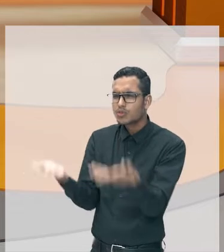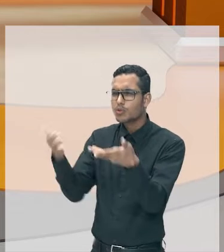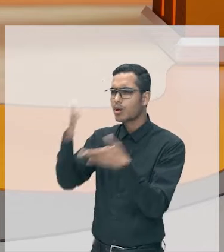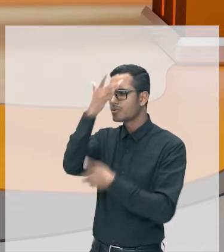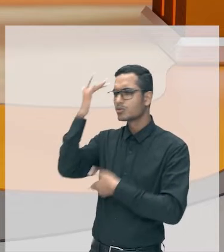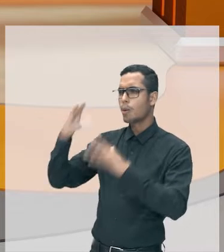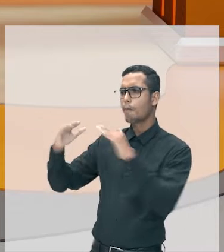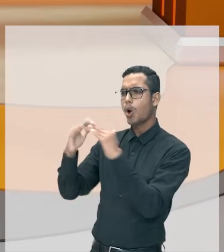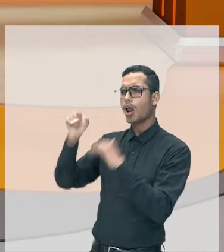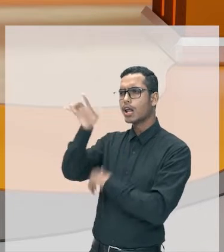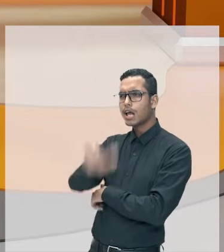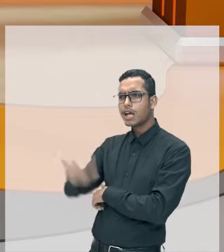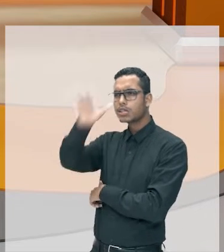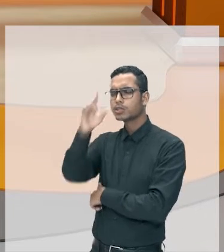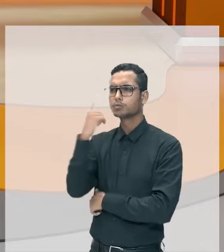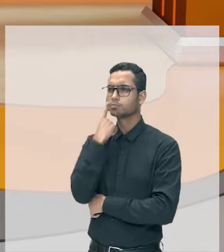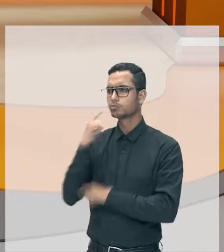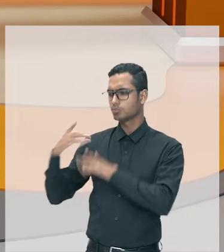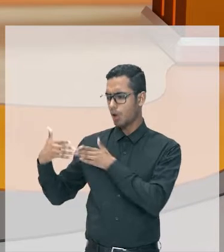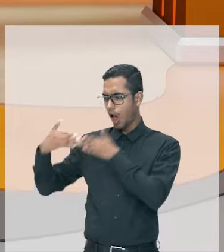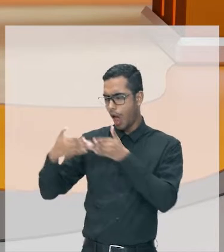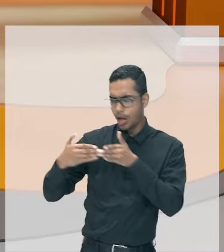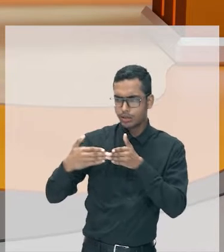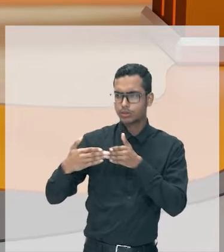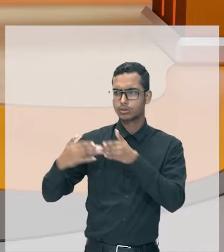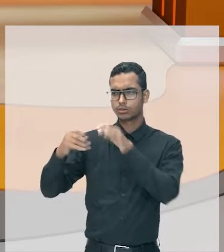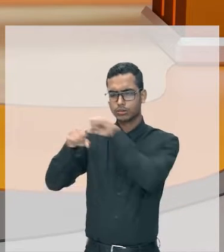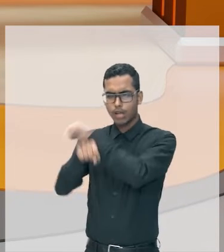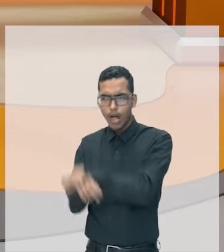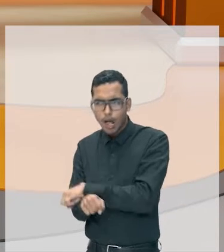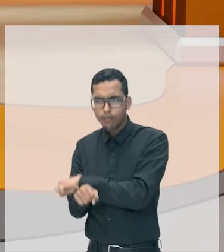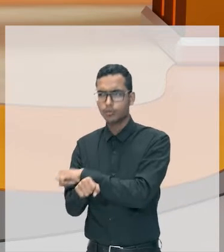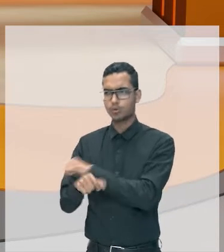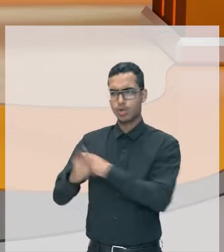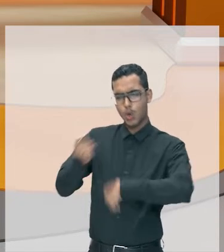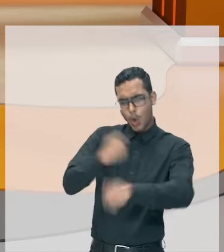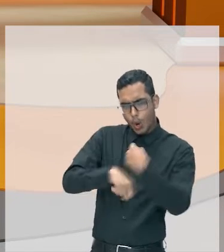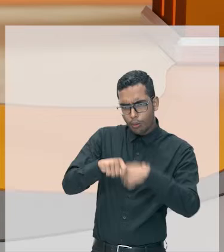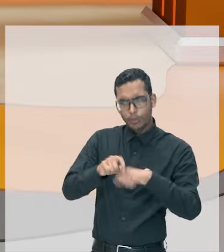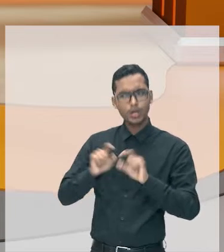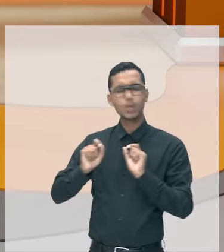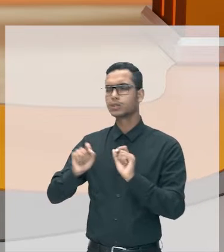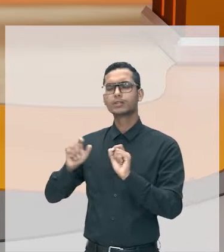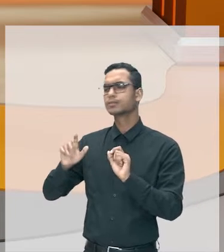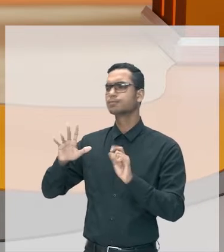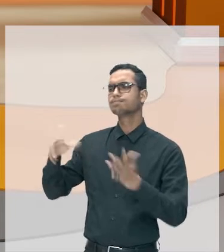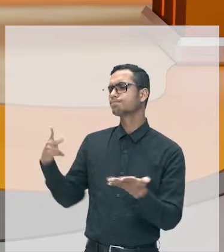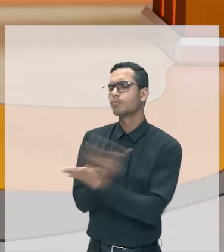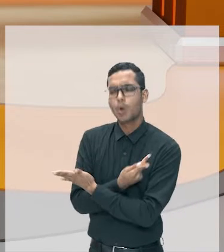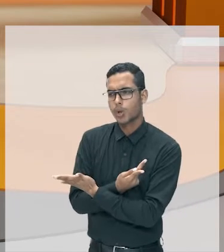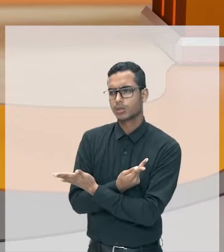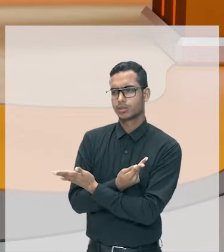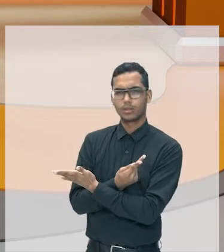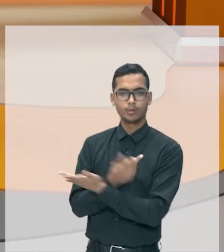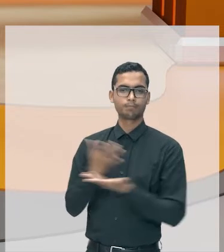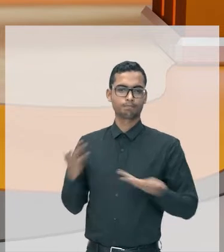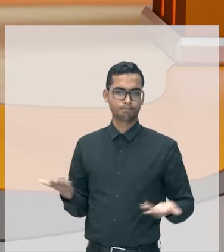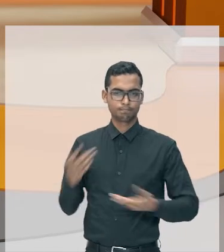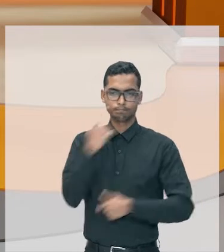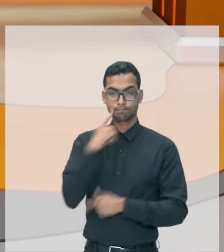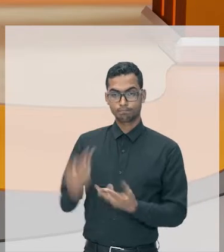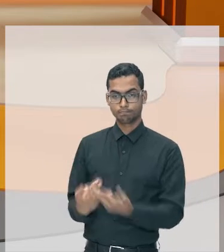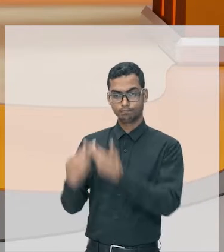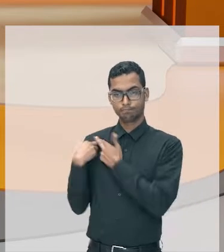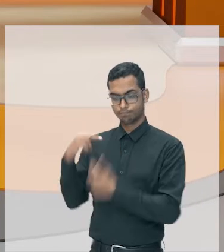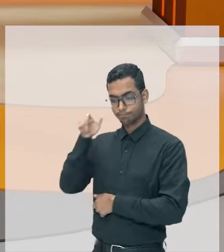tráfico negreiro, enfim, alguma coisa acabou colaborando para a concentração dessas pessoas naquela região. E o papel do historiador